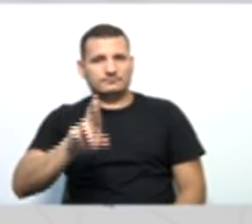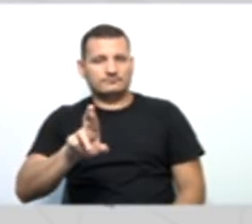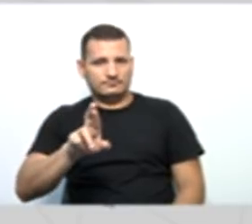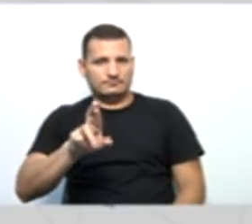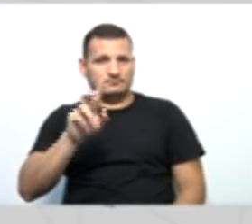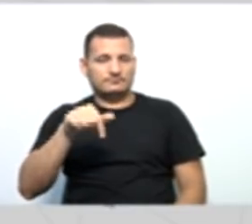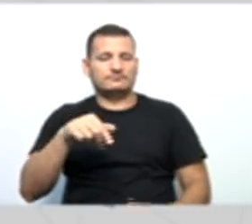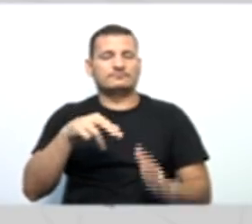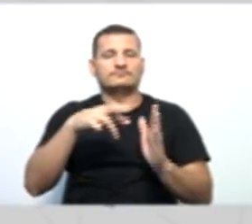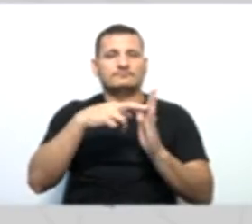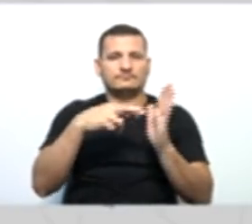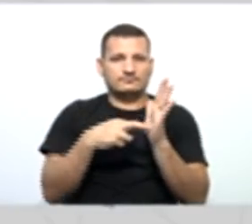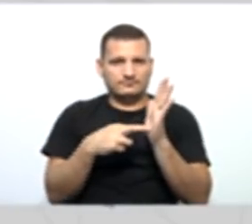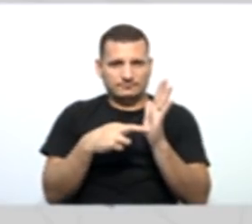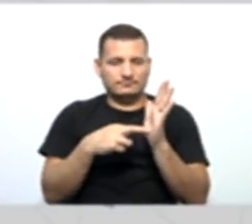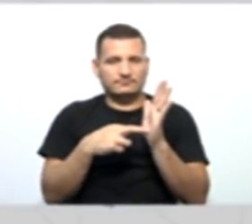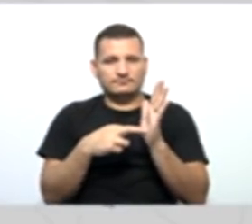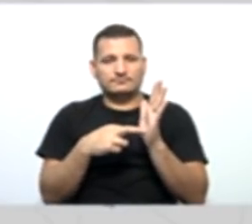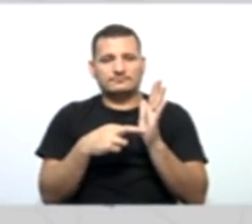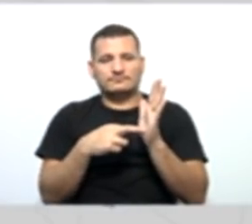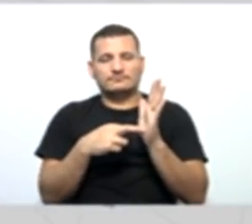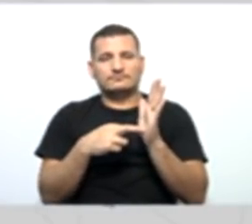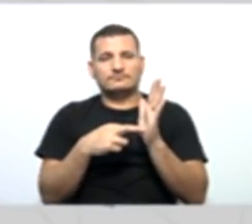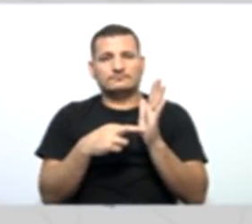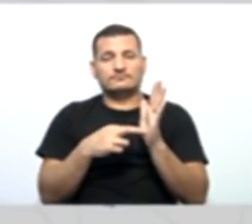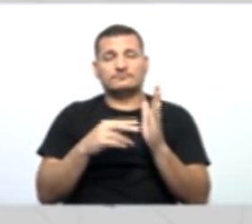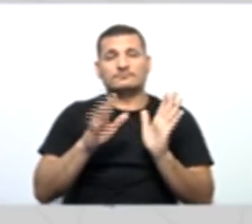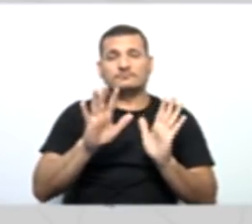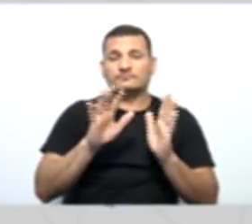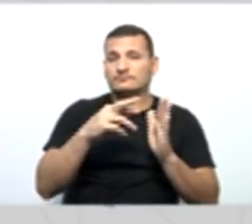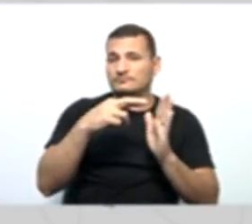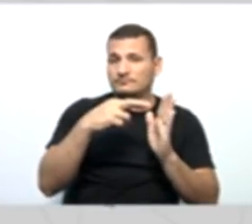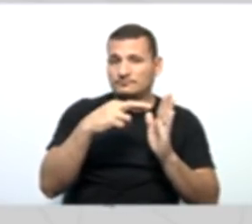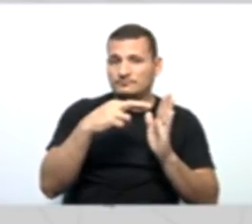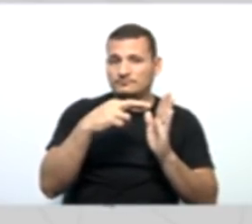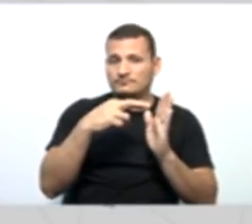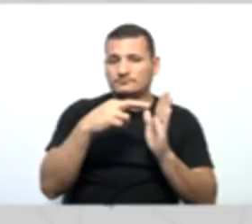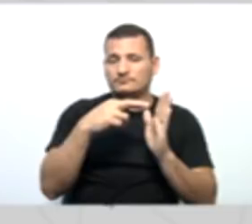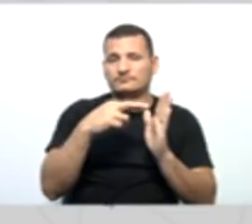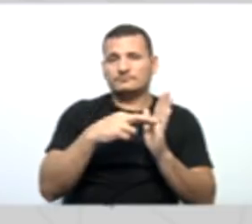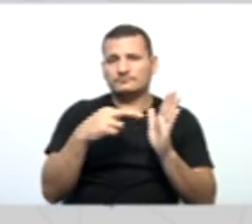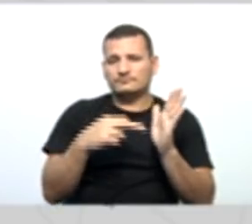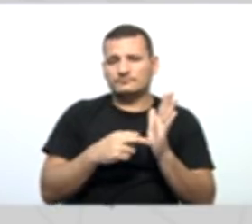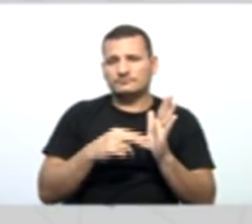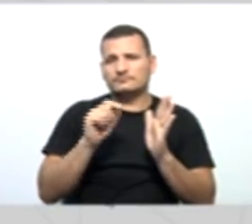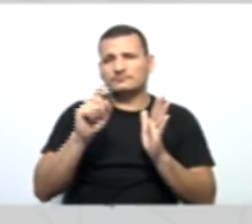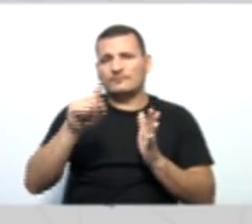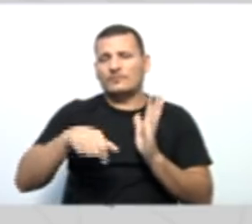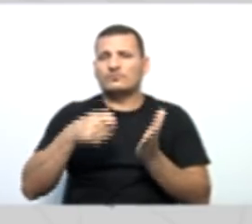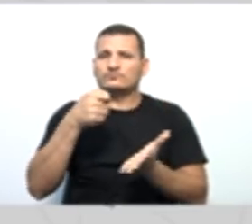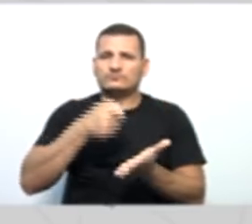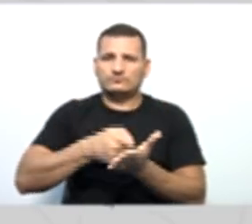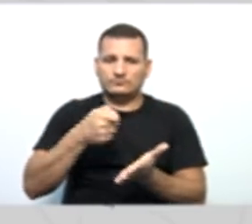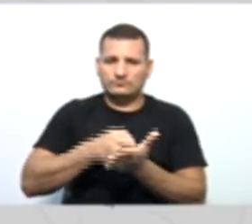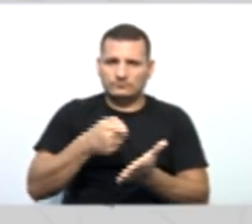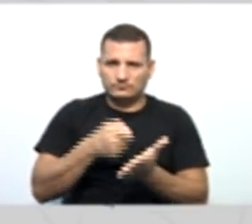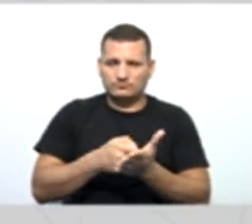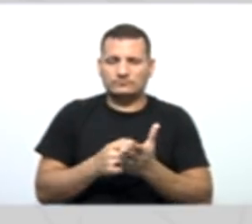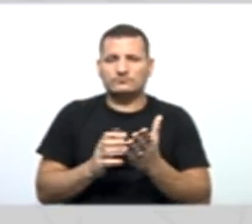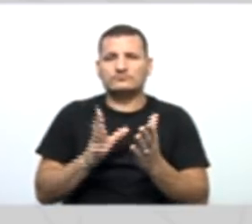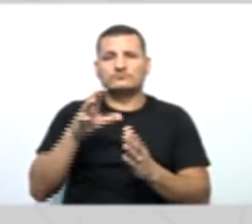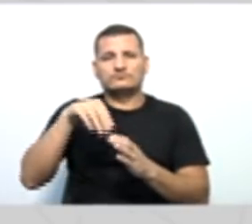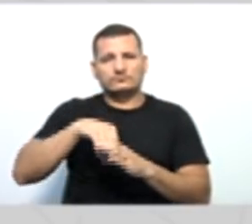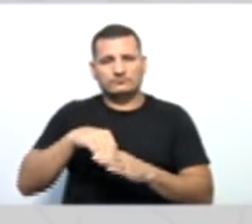são normas regulamentadoras. As normas são de observância obrigatória pelas